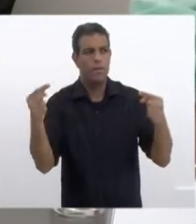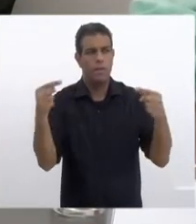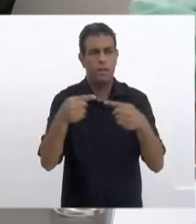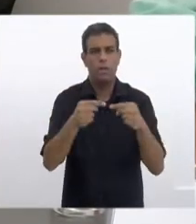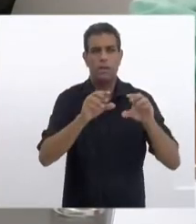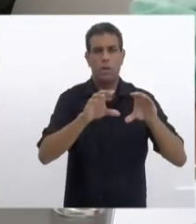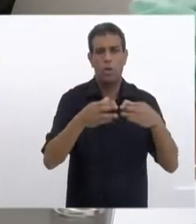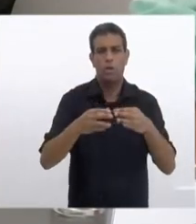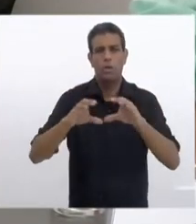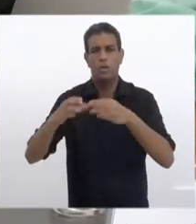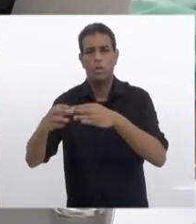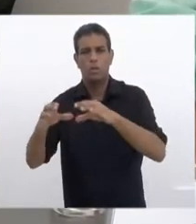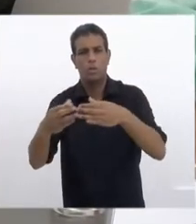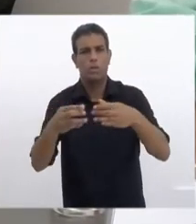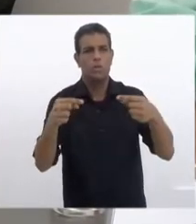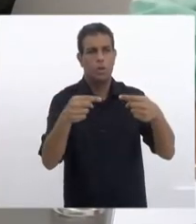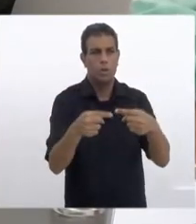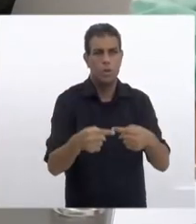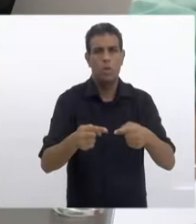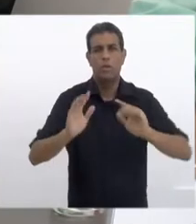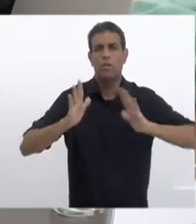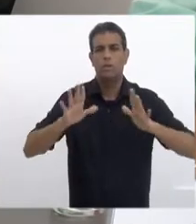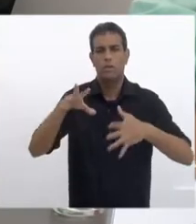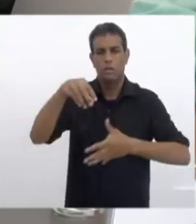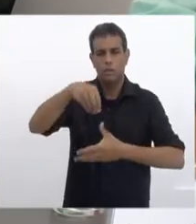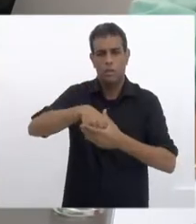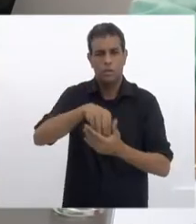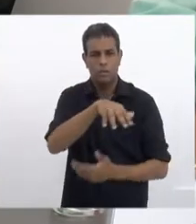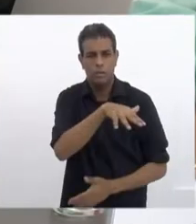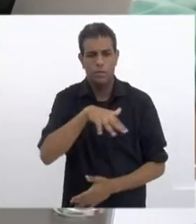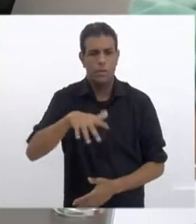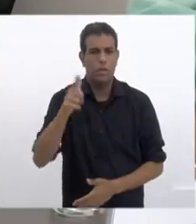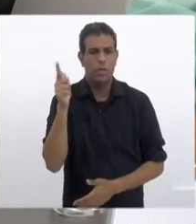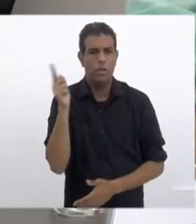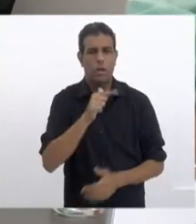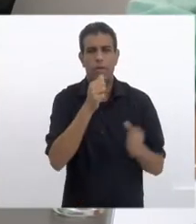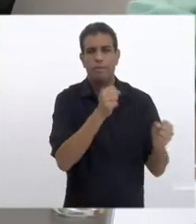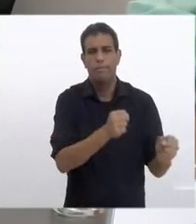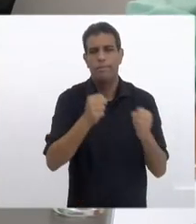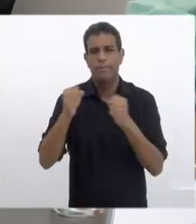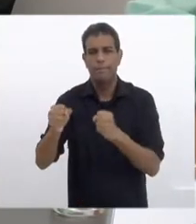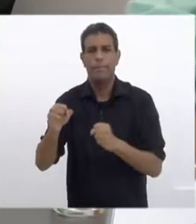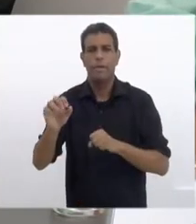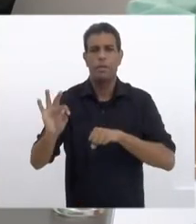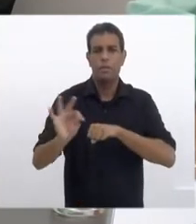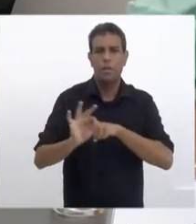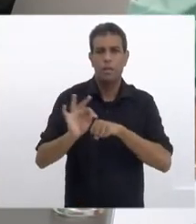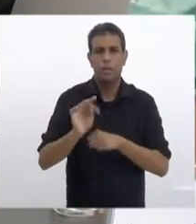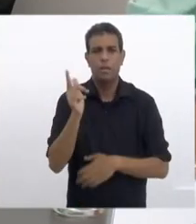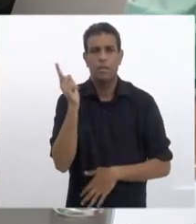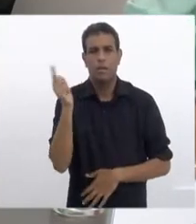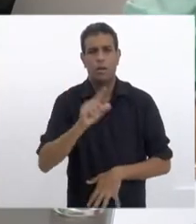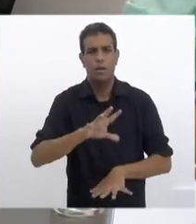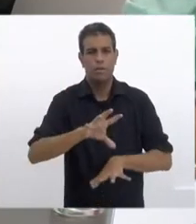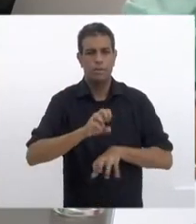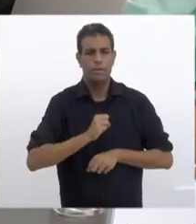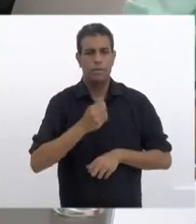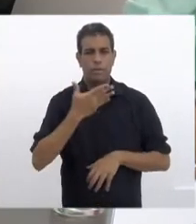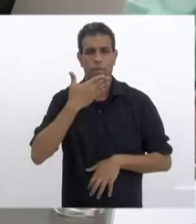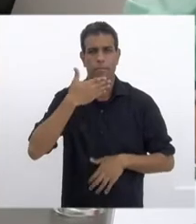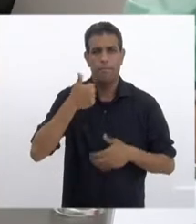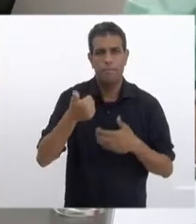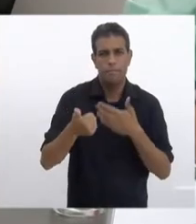as equipes de atenção psicossocial que estão no território se fortaleçam tecnicamente, que possam estar lidando melhor com